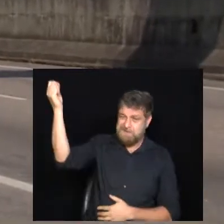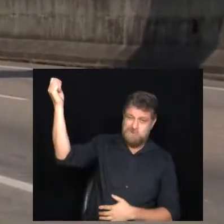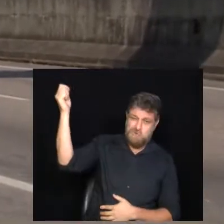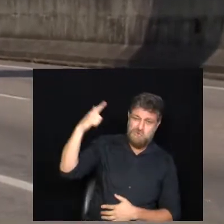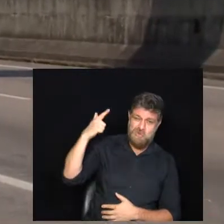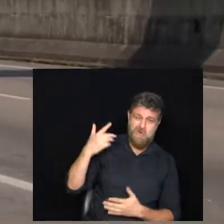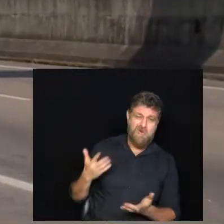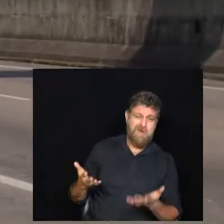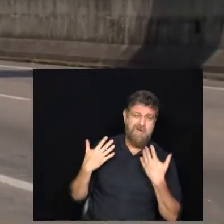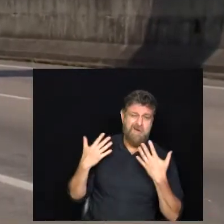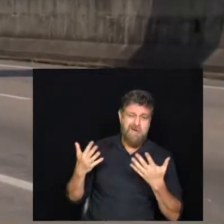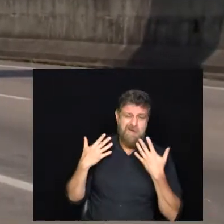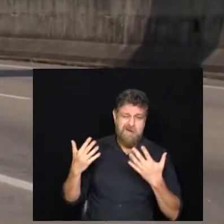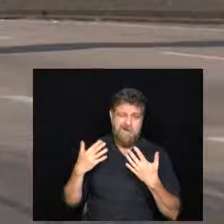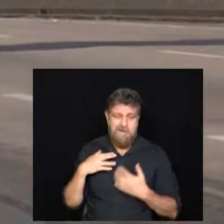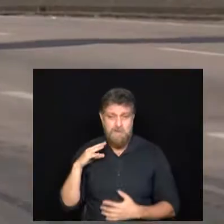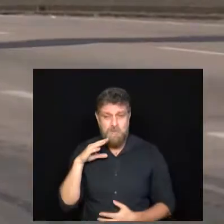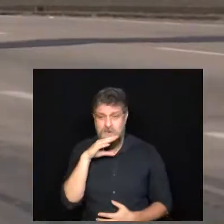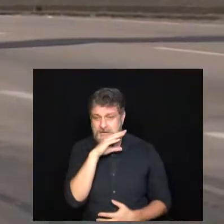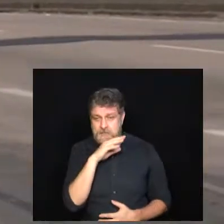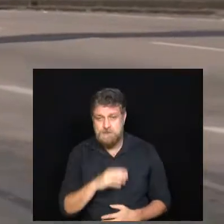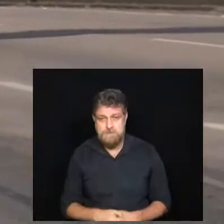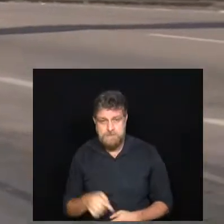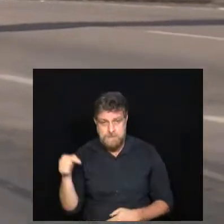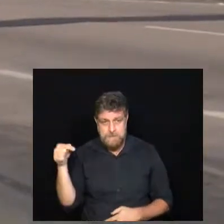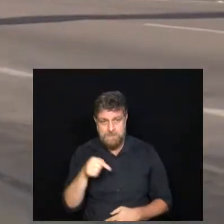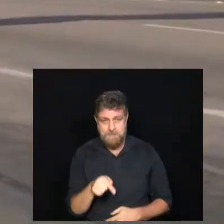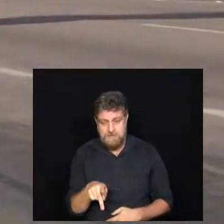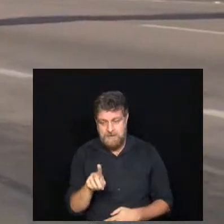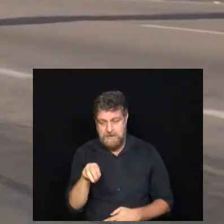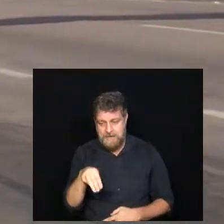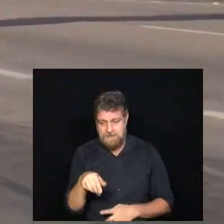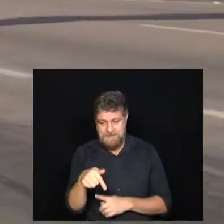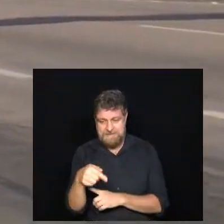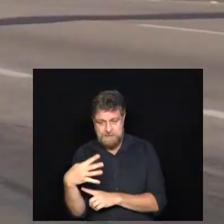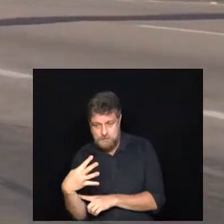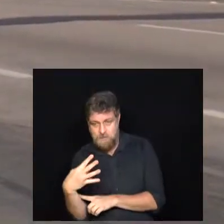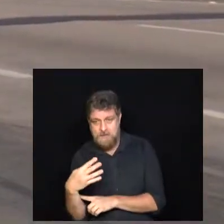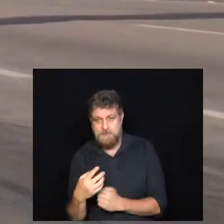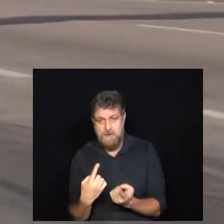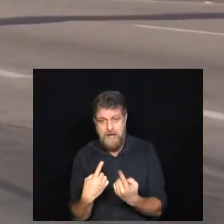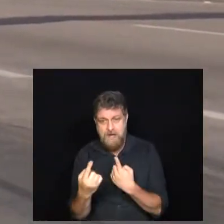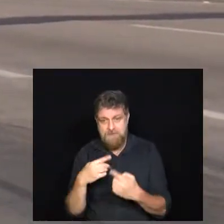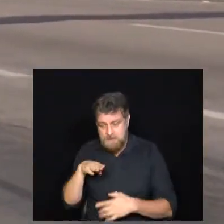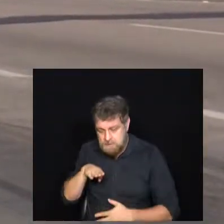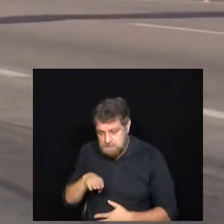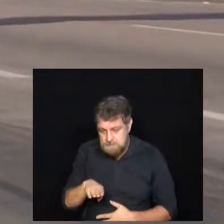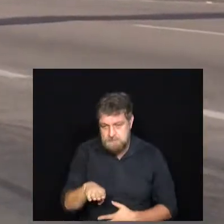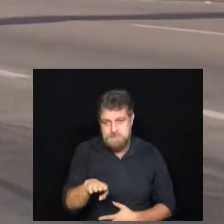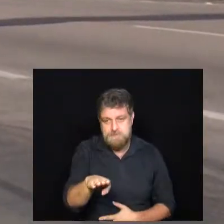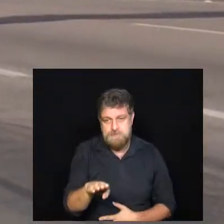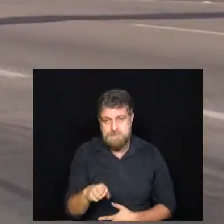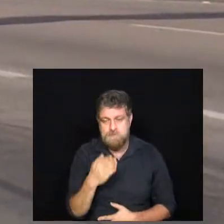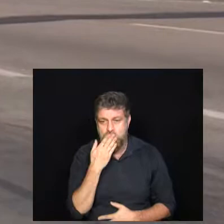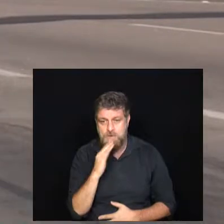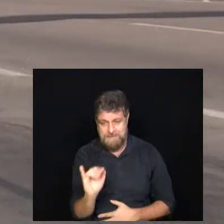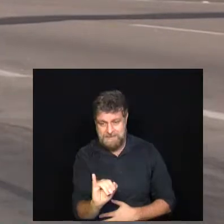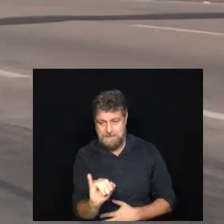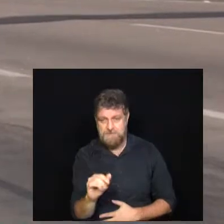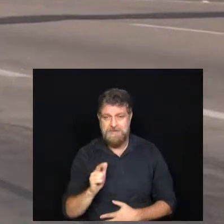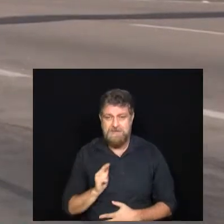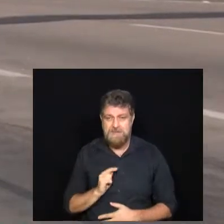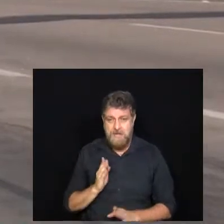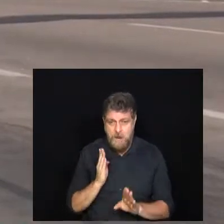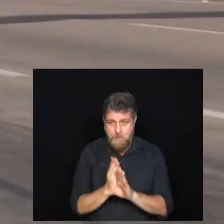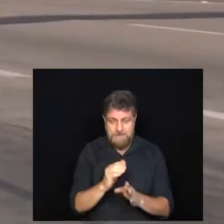calor é muito quente aqui. Aqui no quilômetro 74 da rodovia Santos Dumont, é possível constatar, tanto no